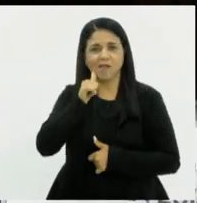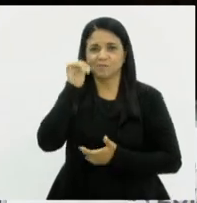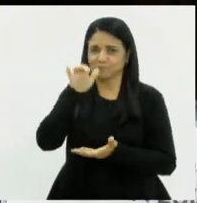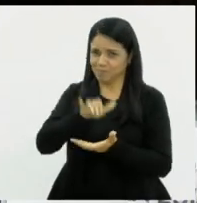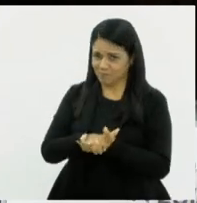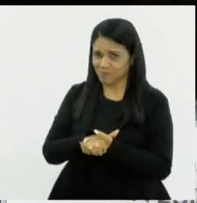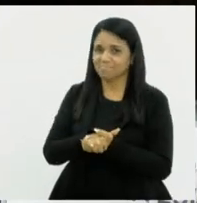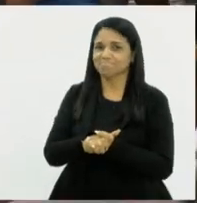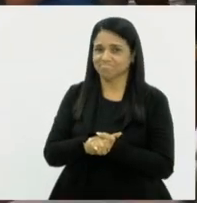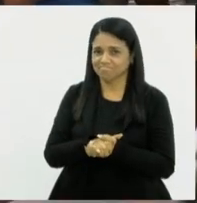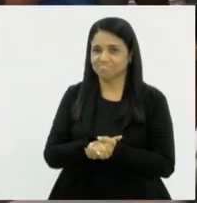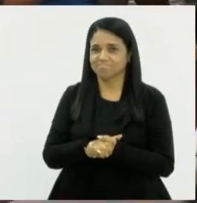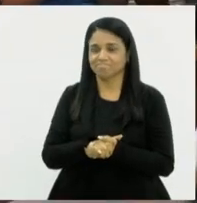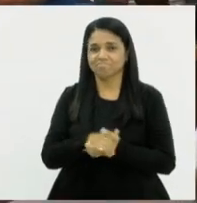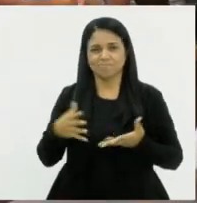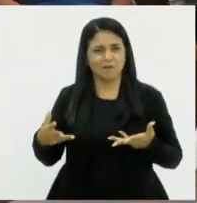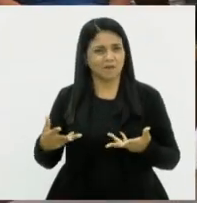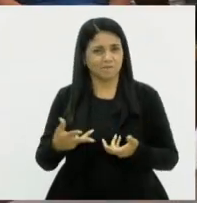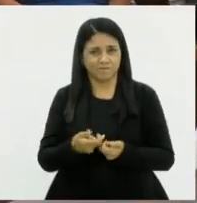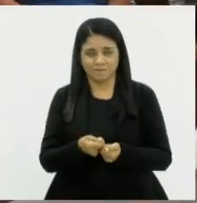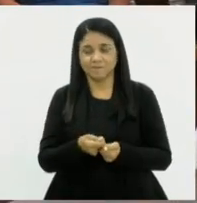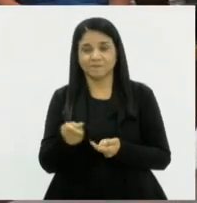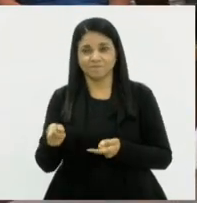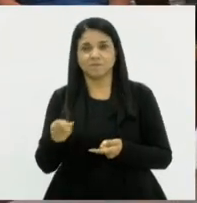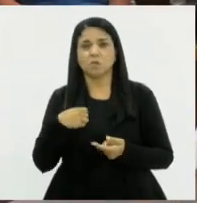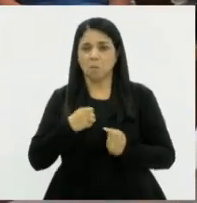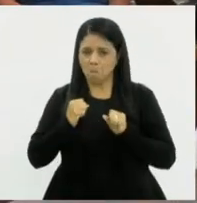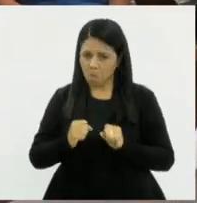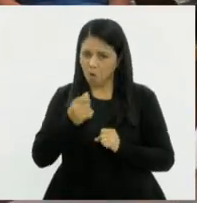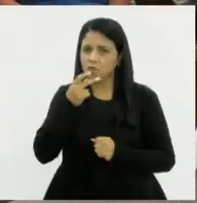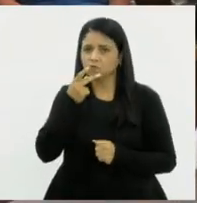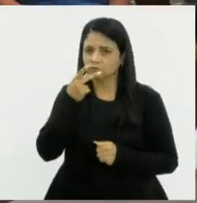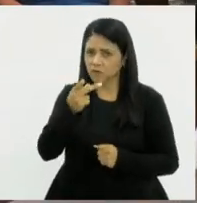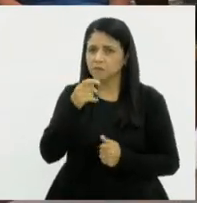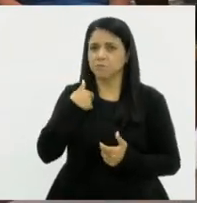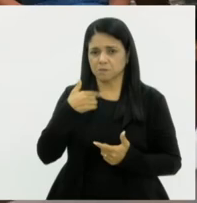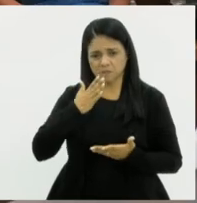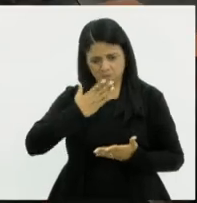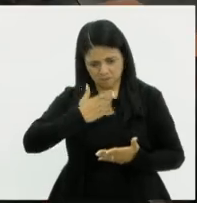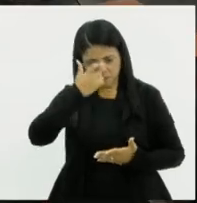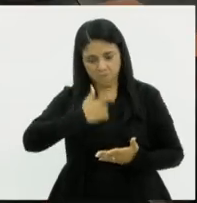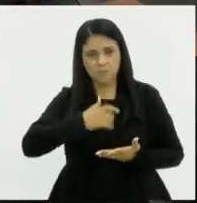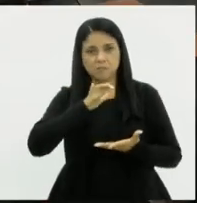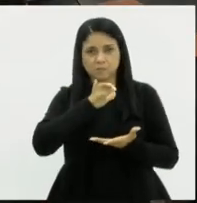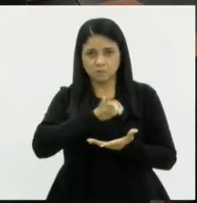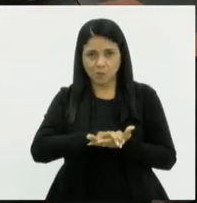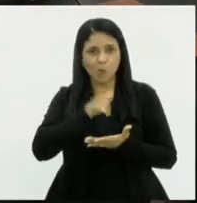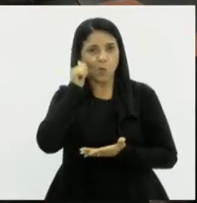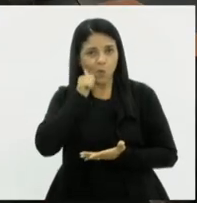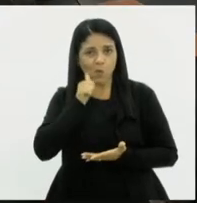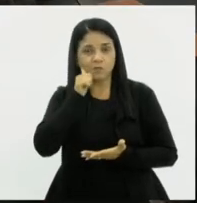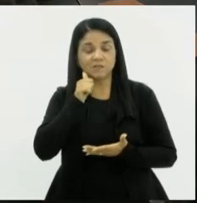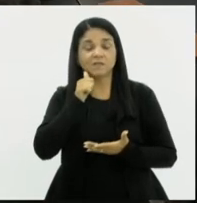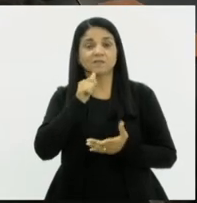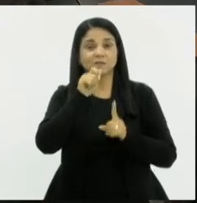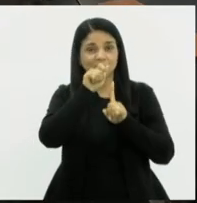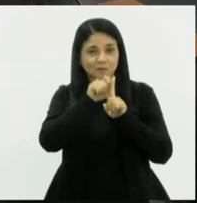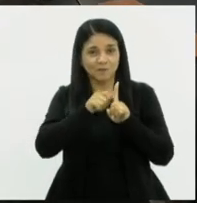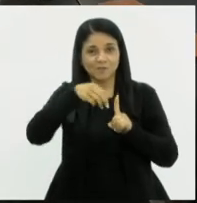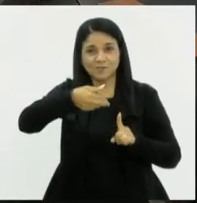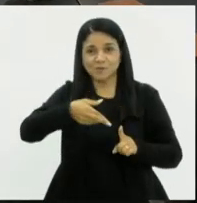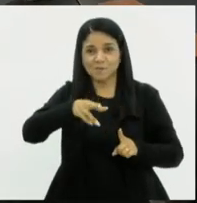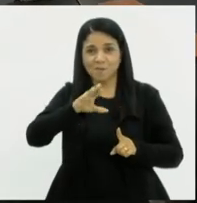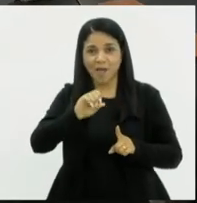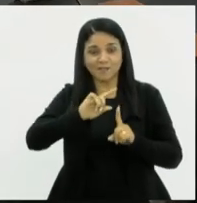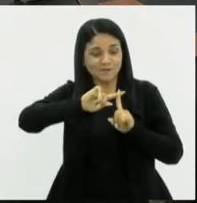e eu que posso... Eu posso dizer também da minha esposa que ela me deu no mês da mulher, ela me deu um presente, agora está grávida, não sei